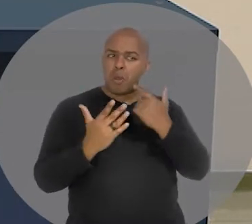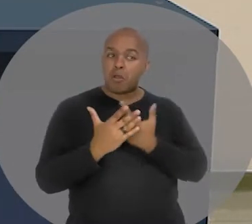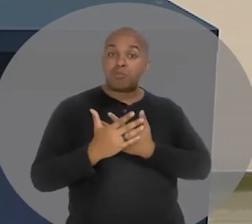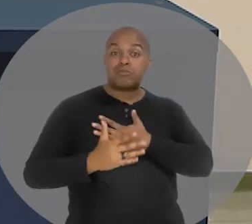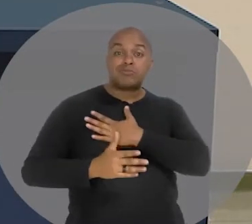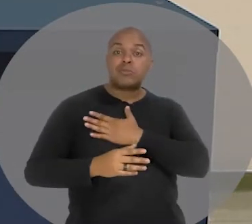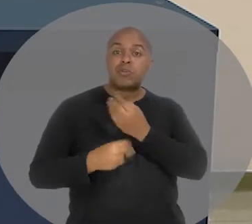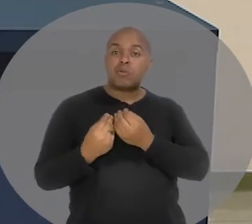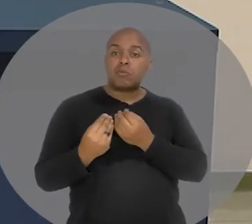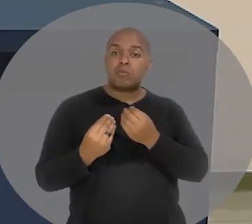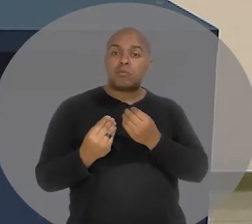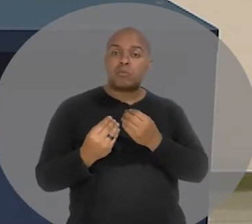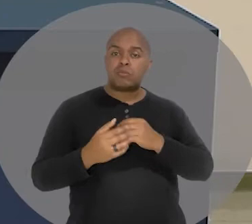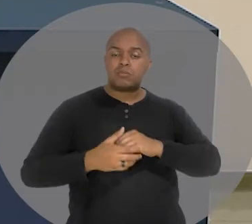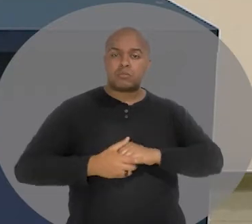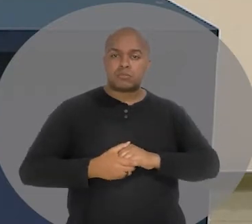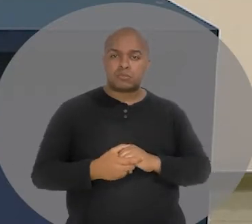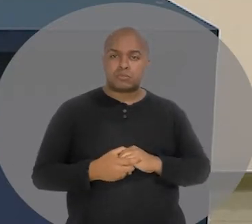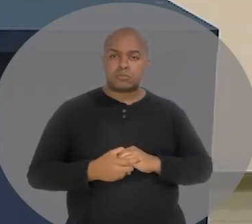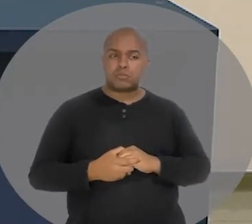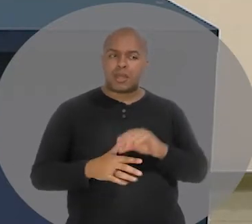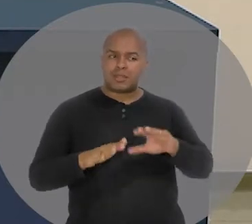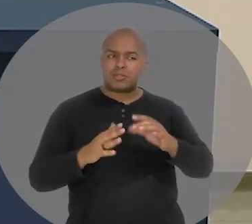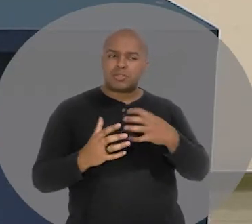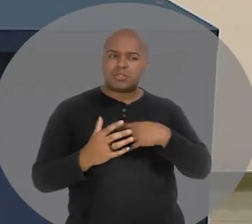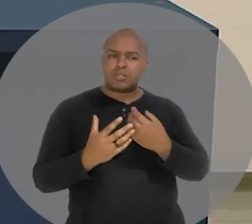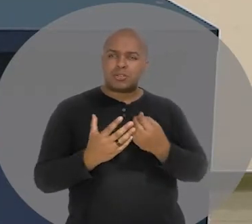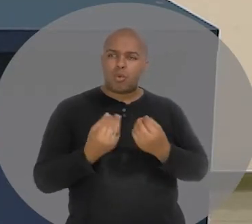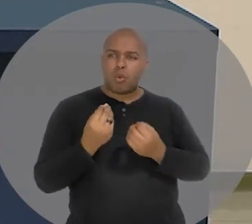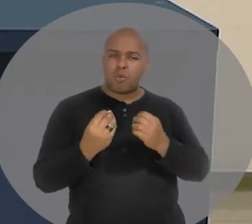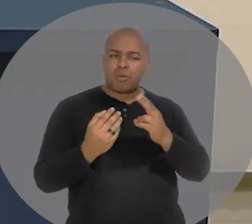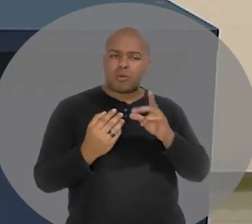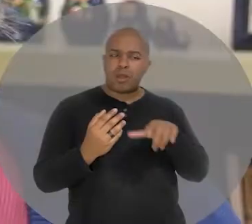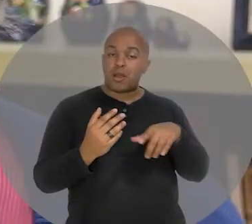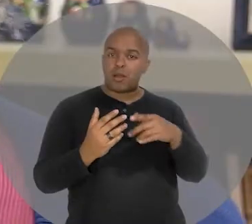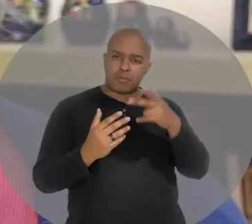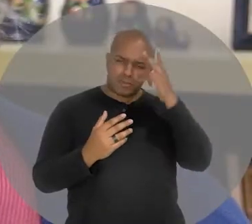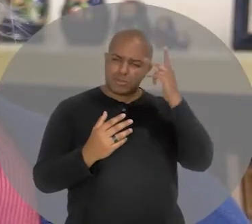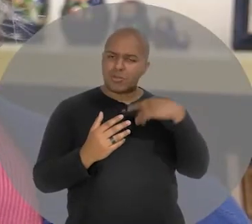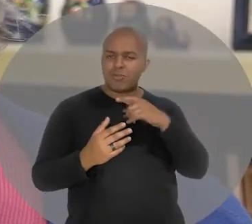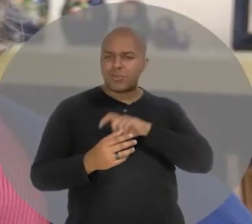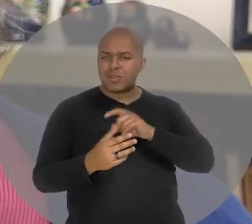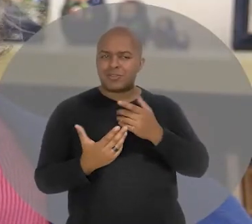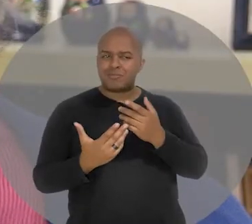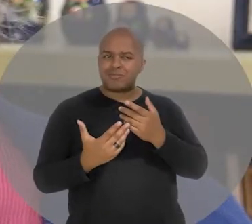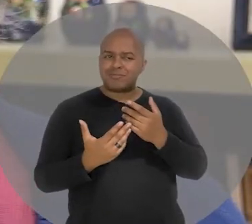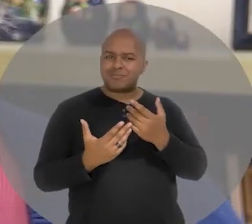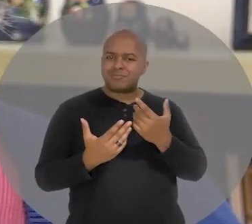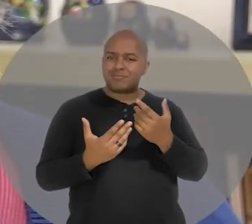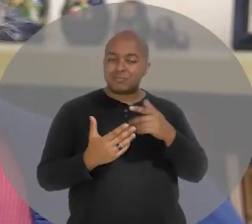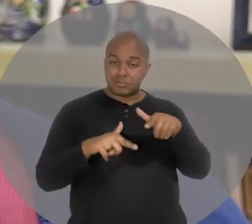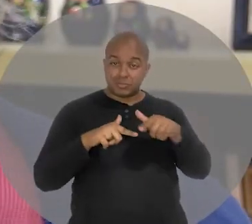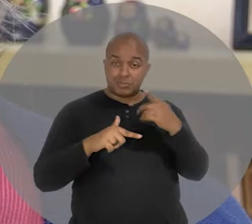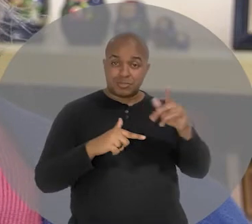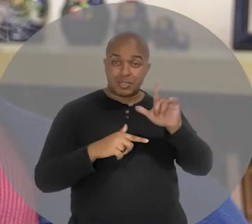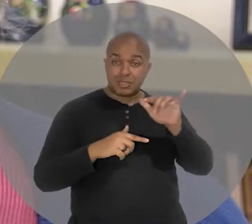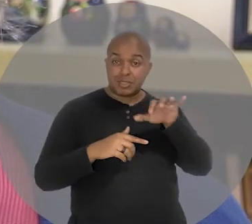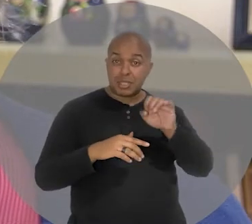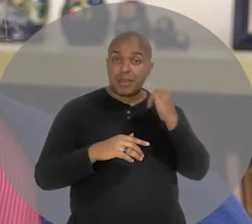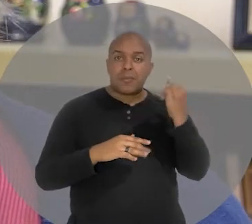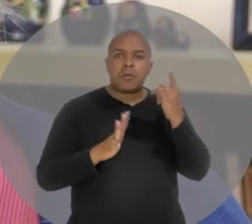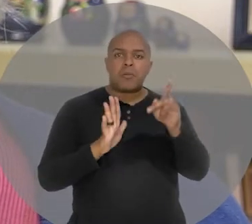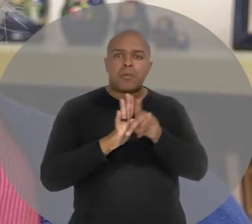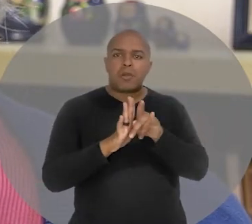a vítima, né, olha o coitadinho, ou como, né, o vilão, né. Então o trabalho da Lígia nesse sentido é muito